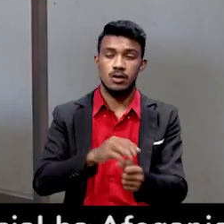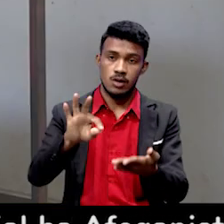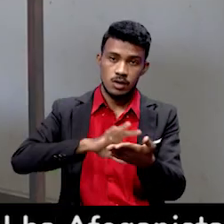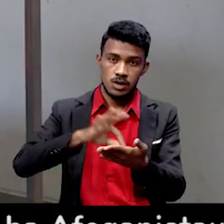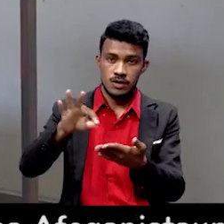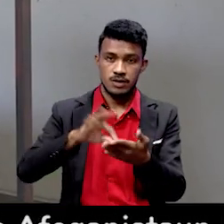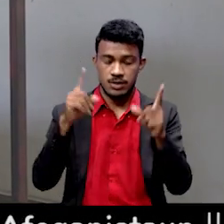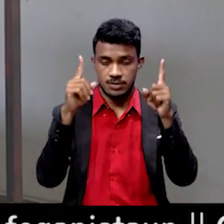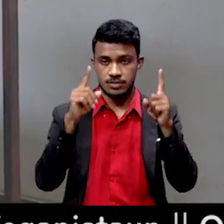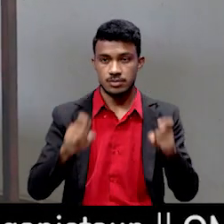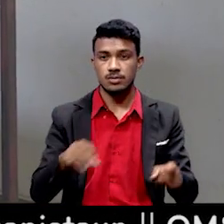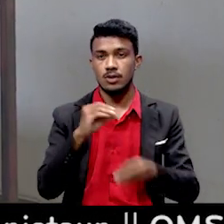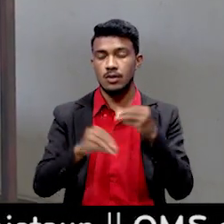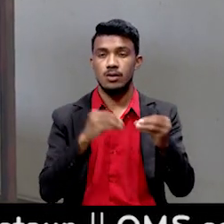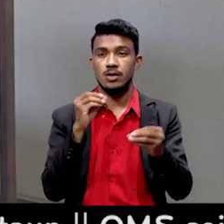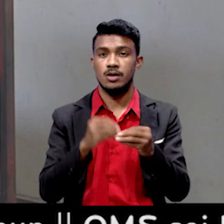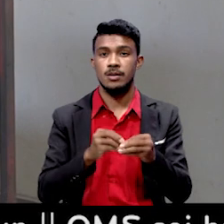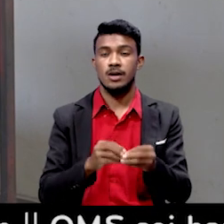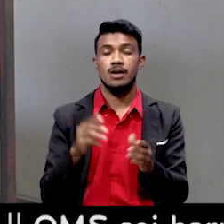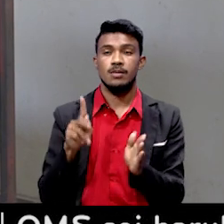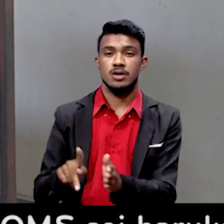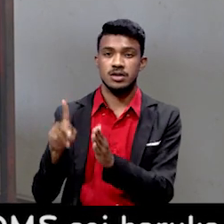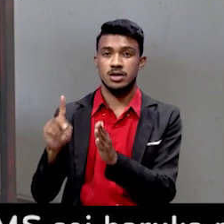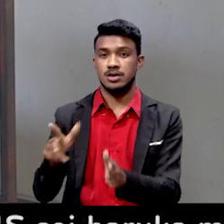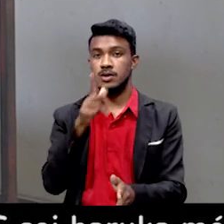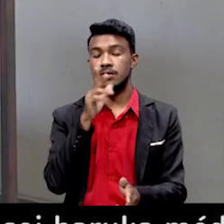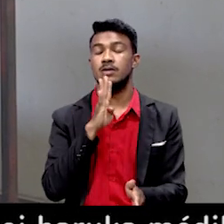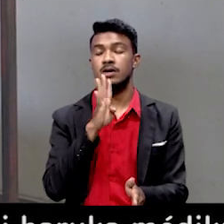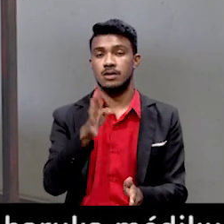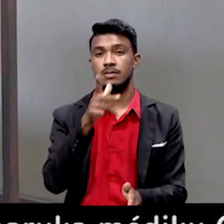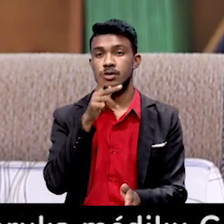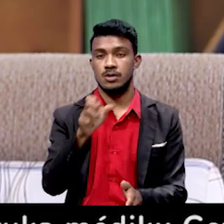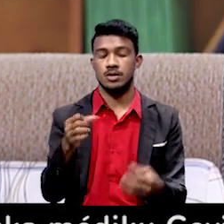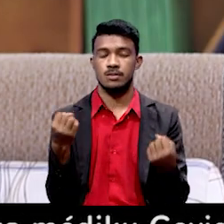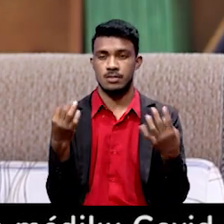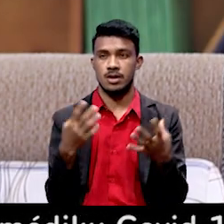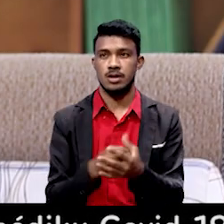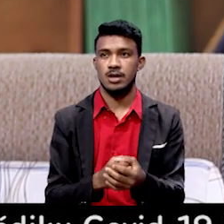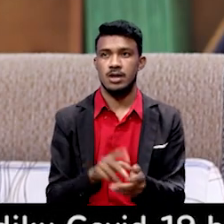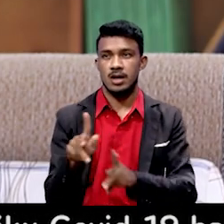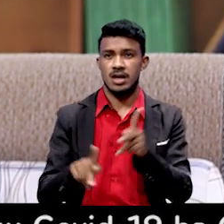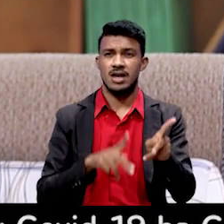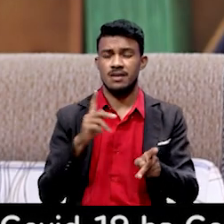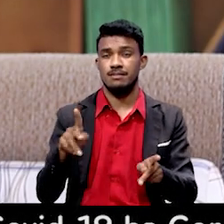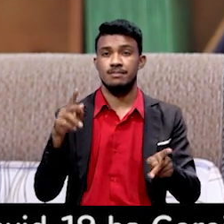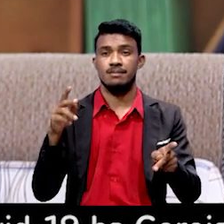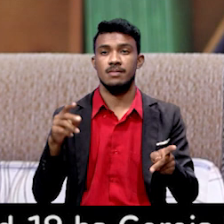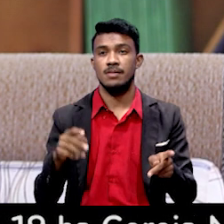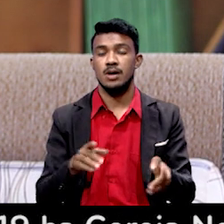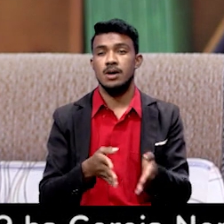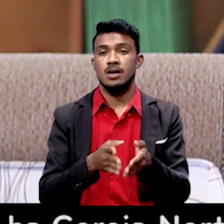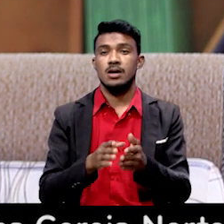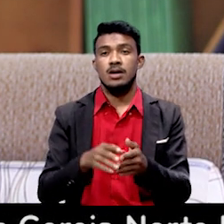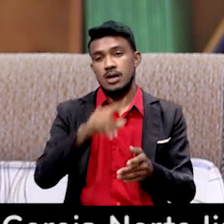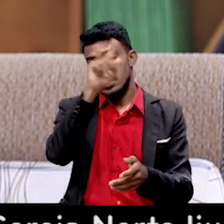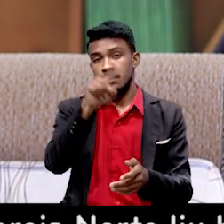balalau kanorin liam português botira nebe ma dalabara é ma preocupa povo Timor Leste